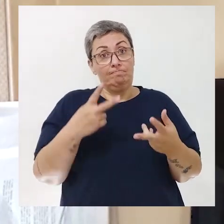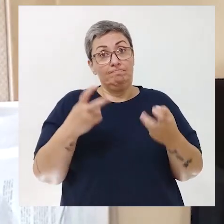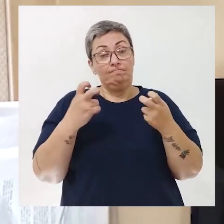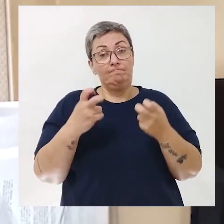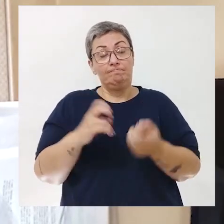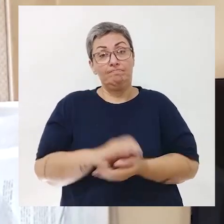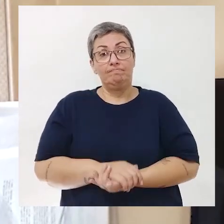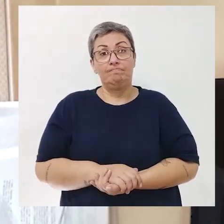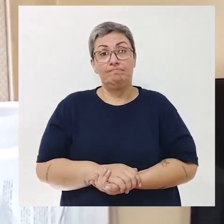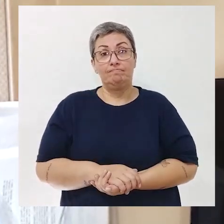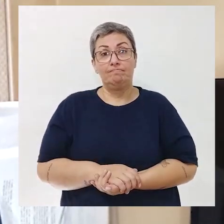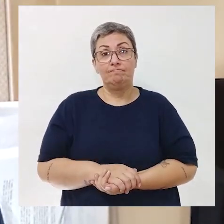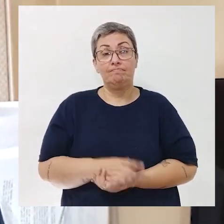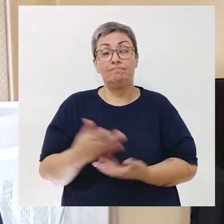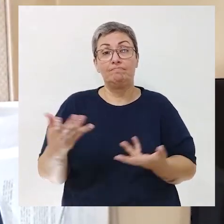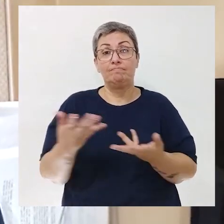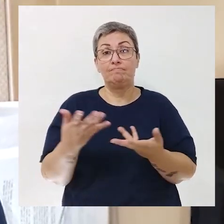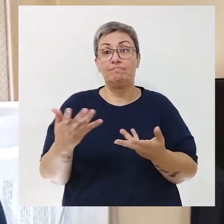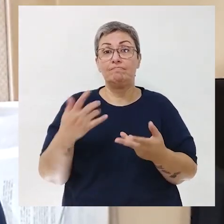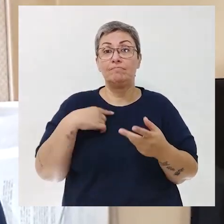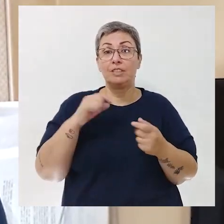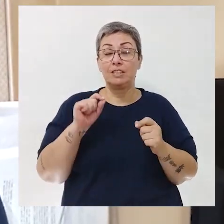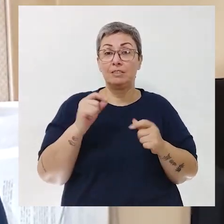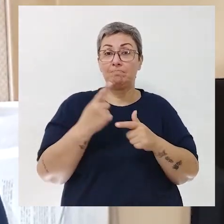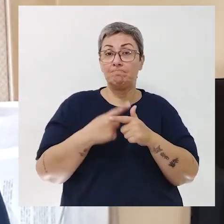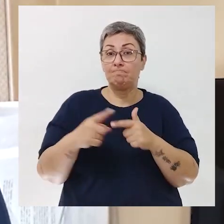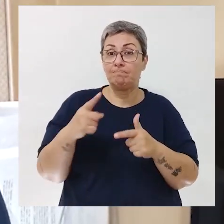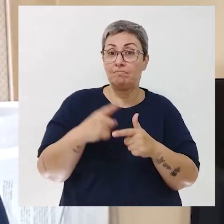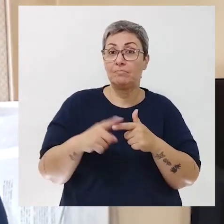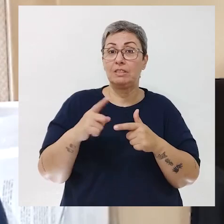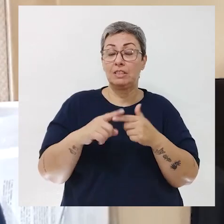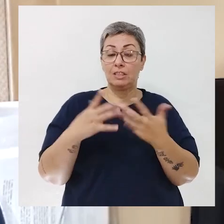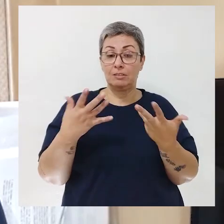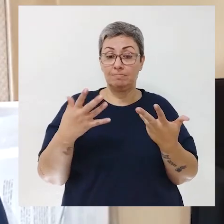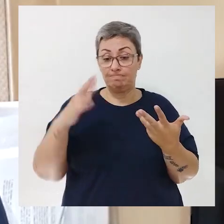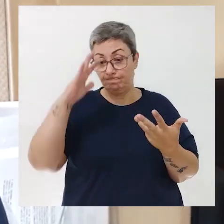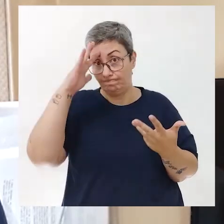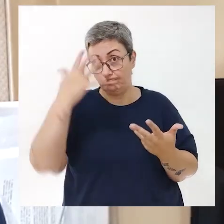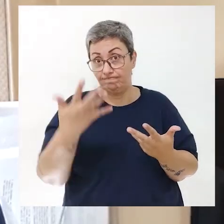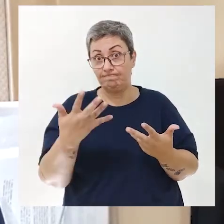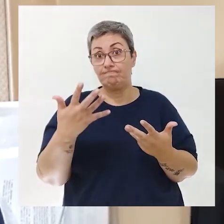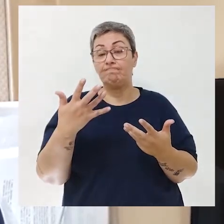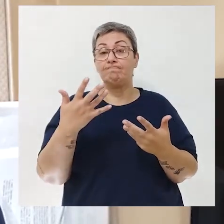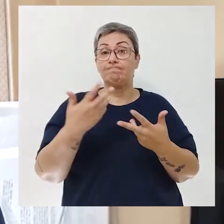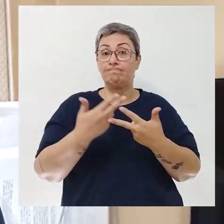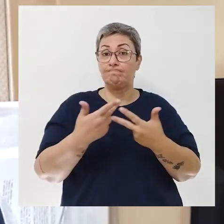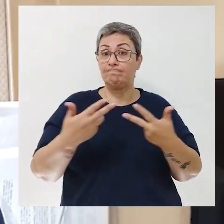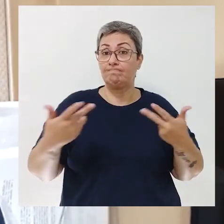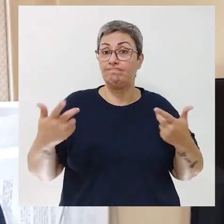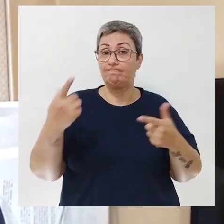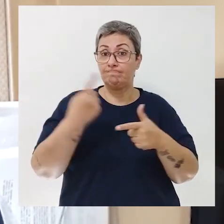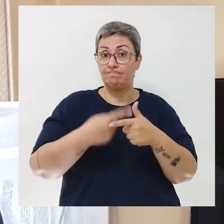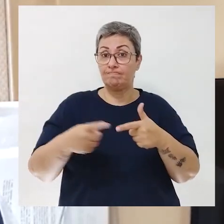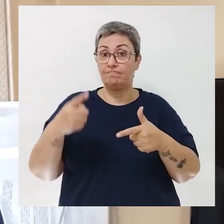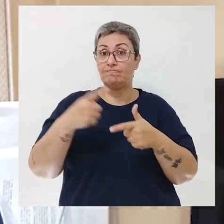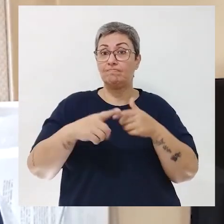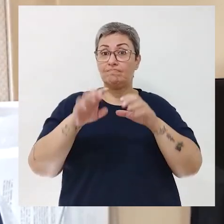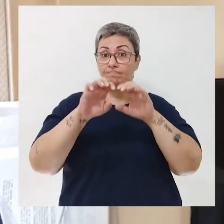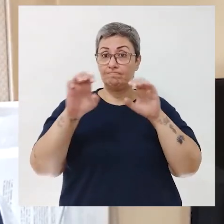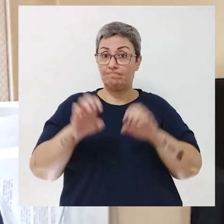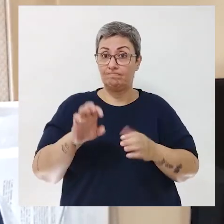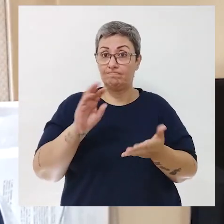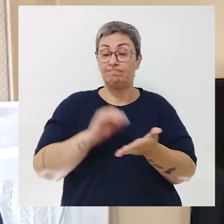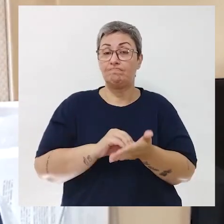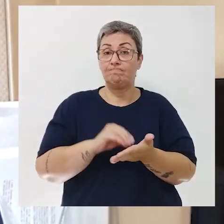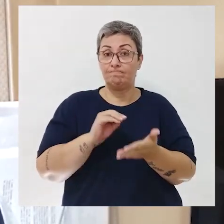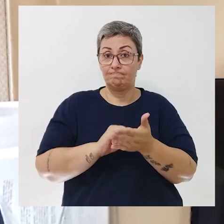perceber isso, né? Essa crise motivada por diversos problemas de